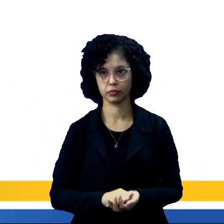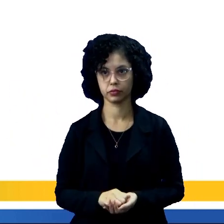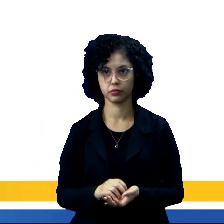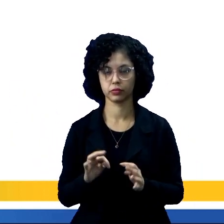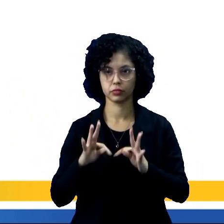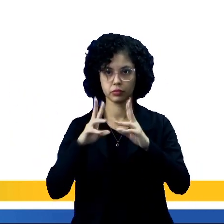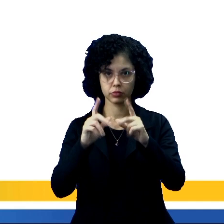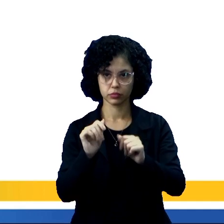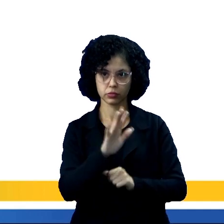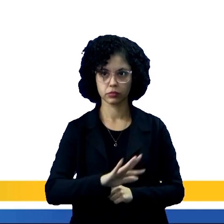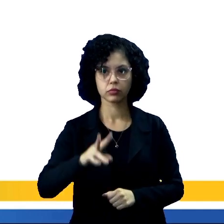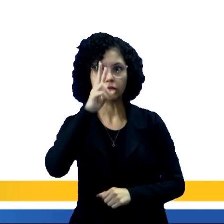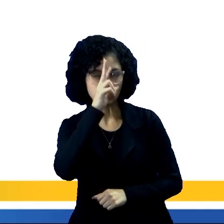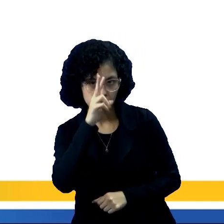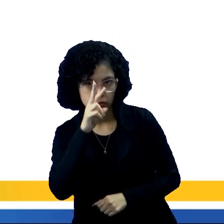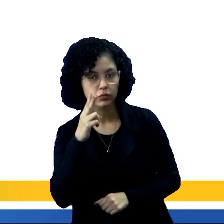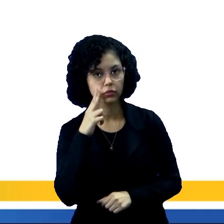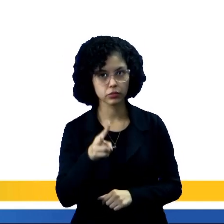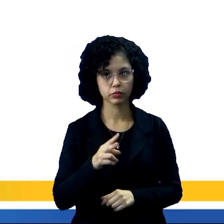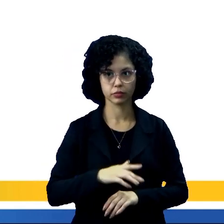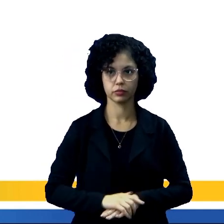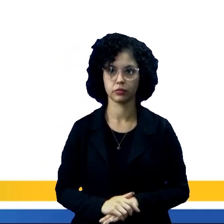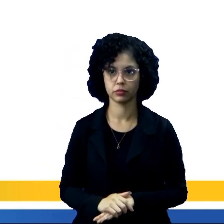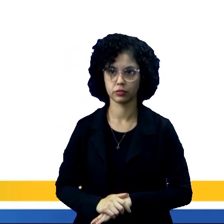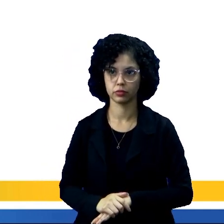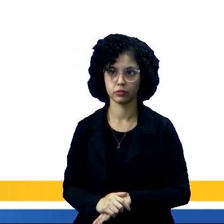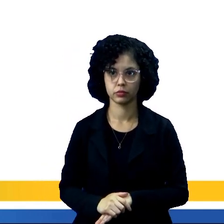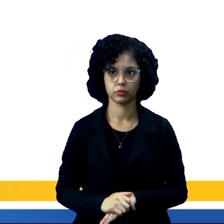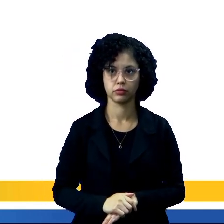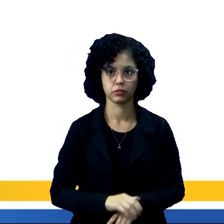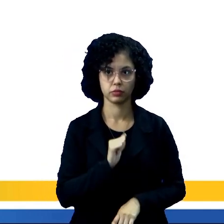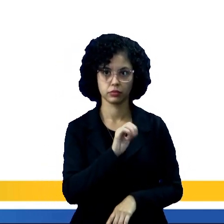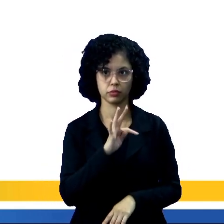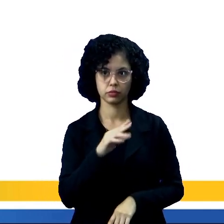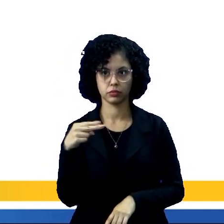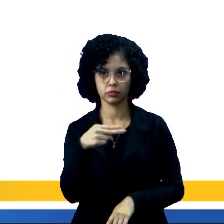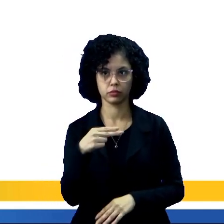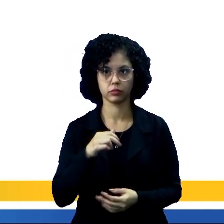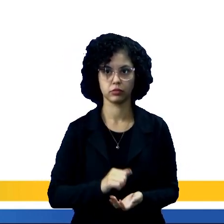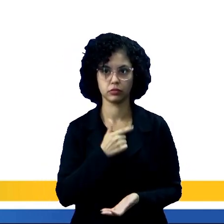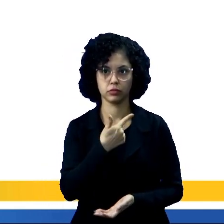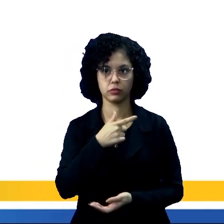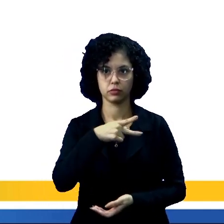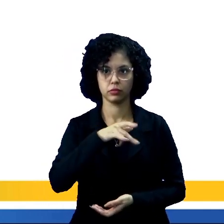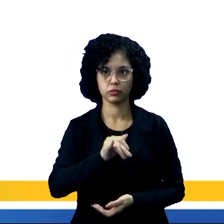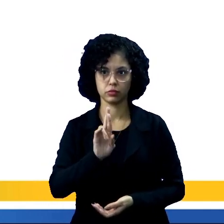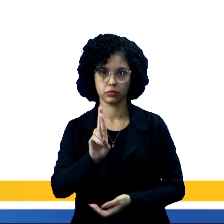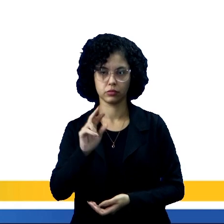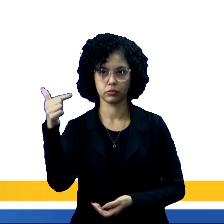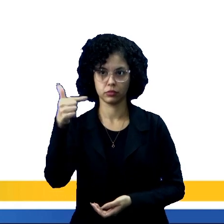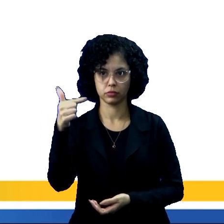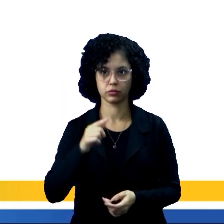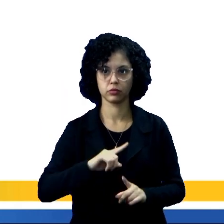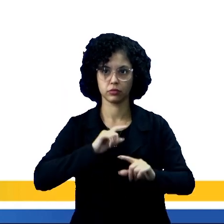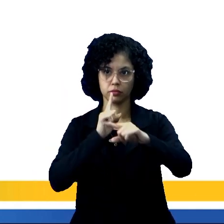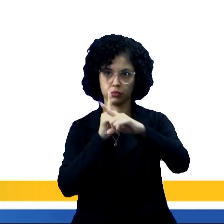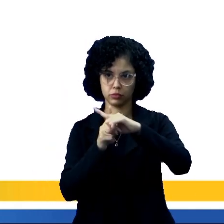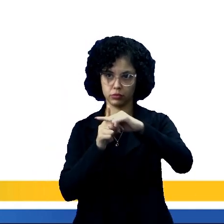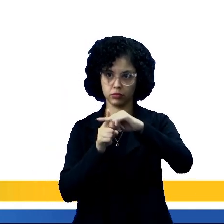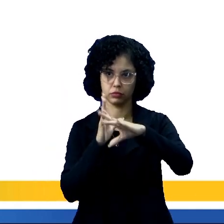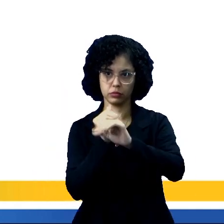Área total. Lembra que a gente viu agora há pouco? O AT é igual a 2πr ao